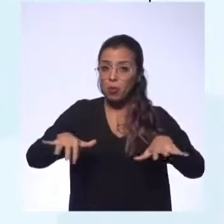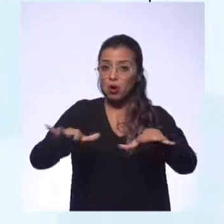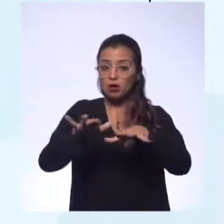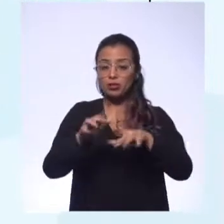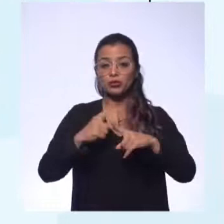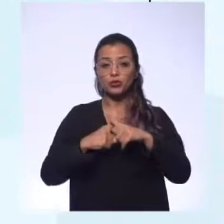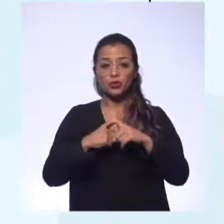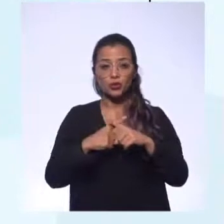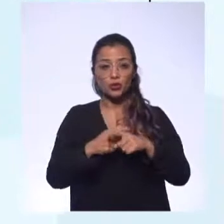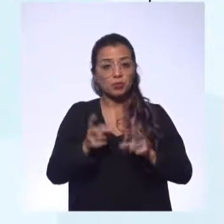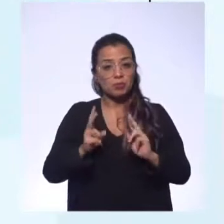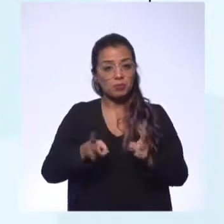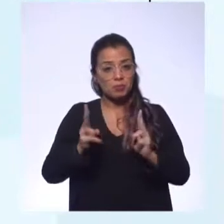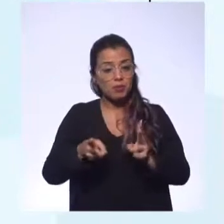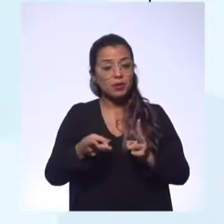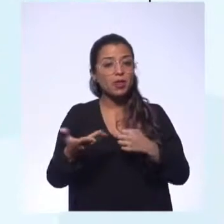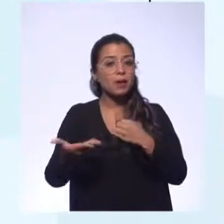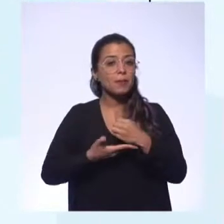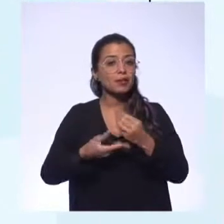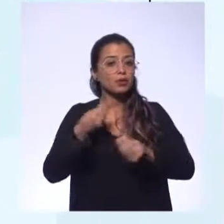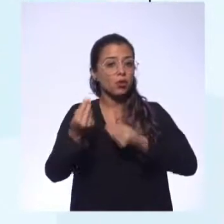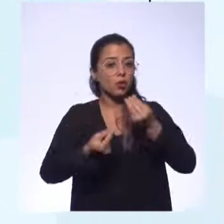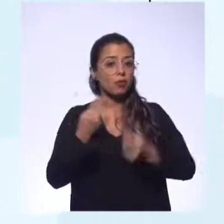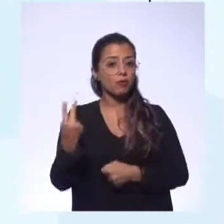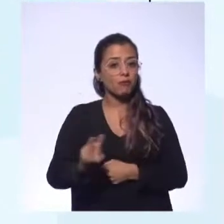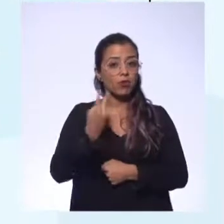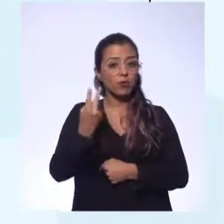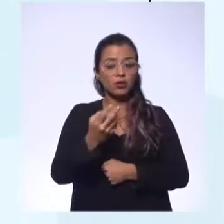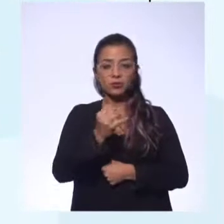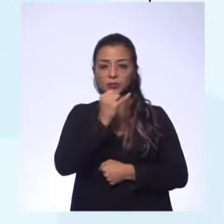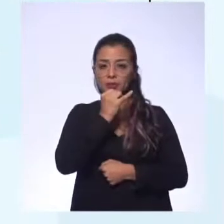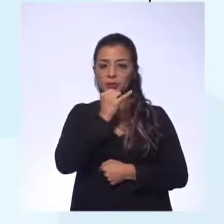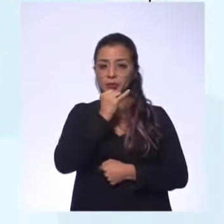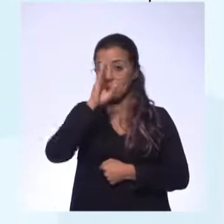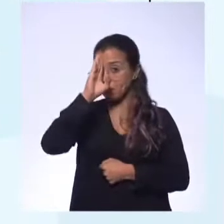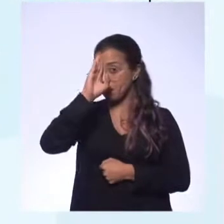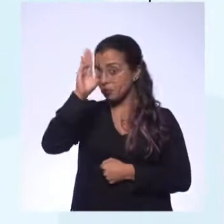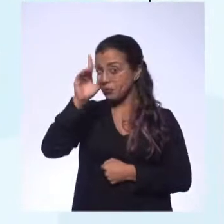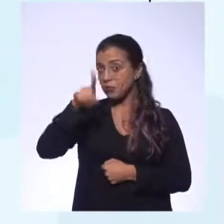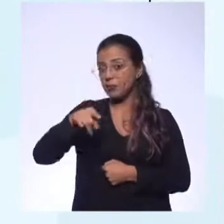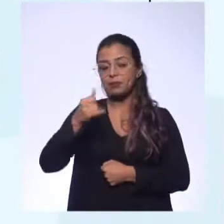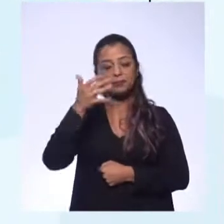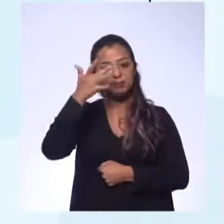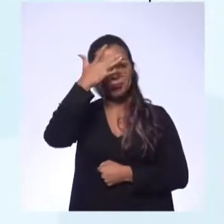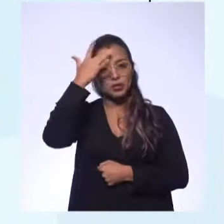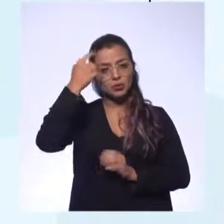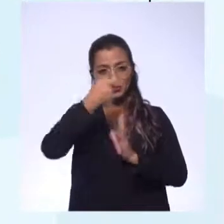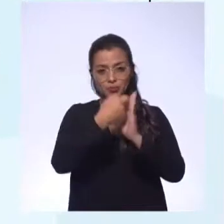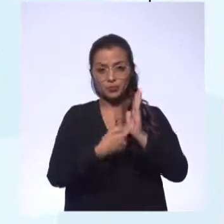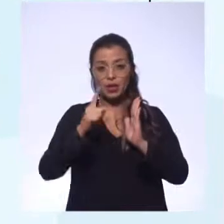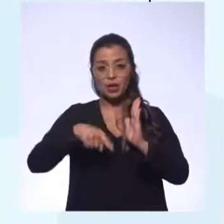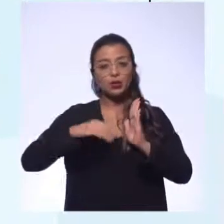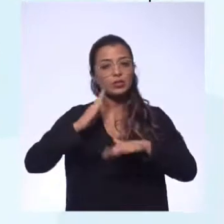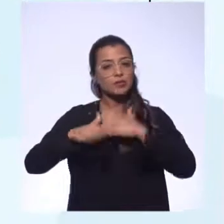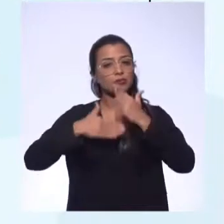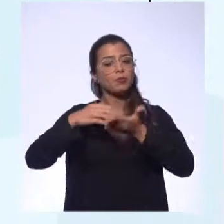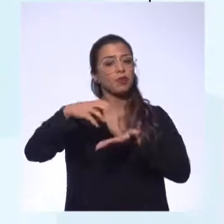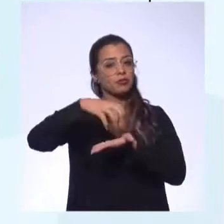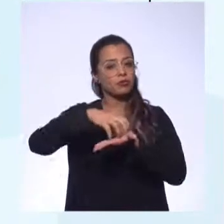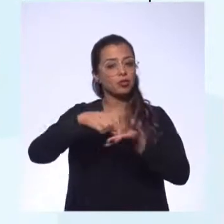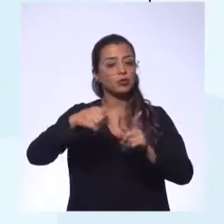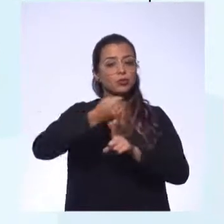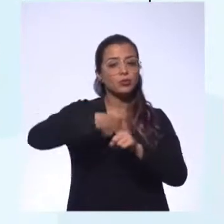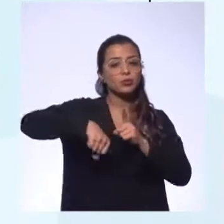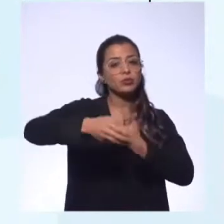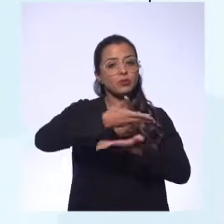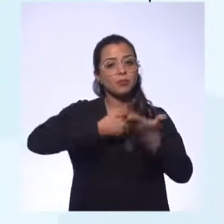de comunicação, baseados em valores. Por exemplo, a questão fundamental para o autor é o desenvolvimento de redes de